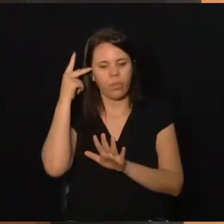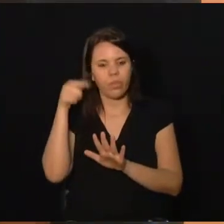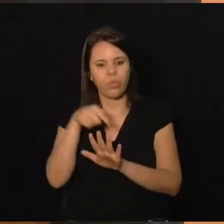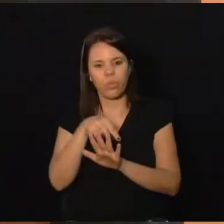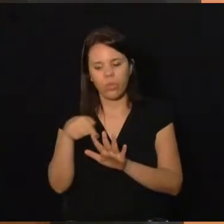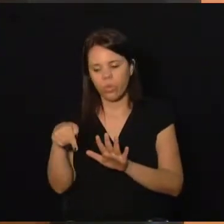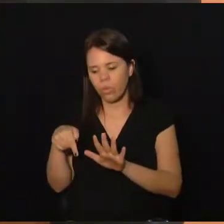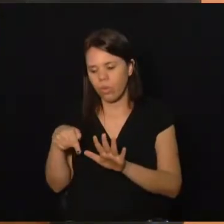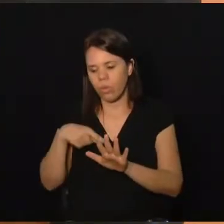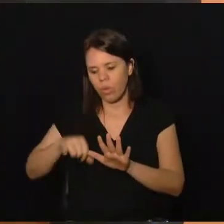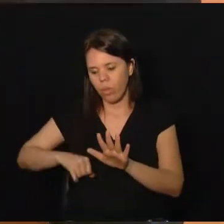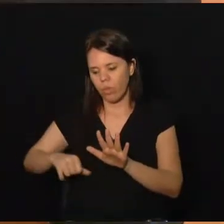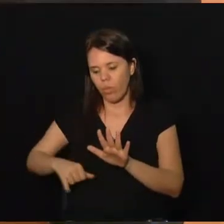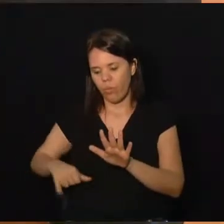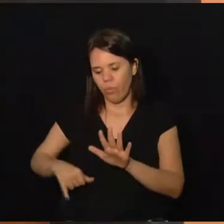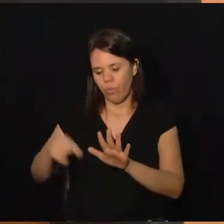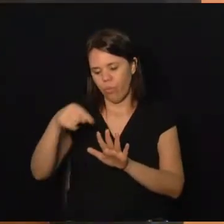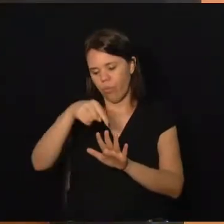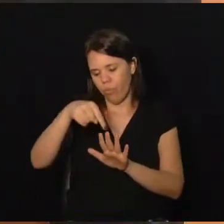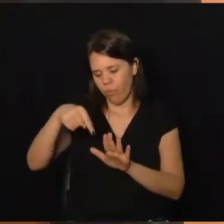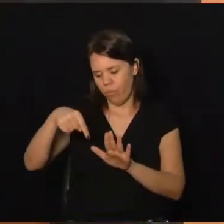O que você sugere para esses 4?